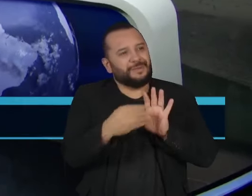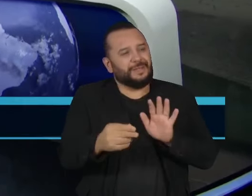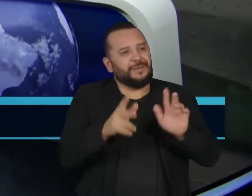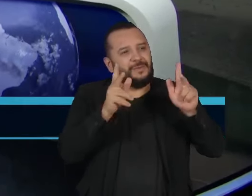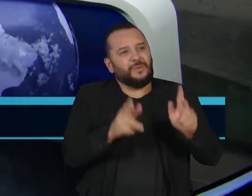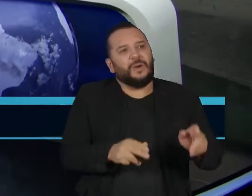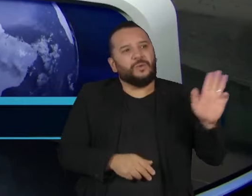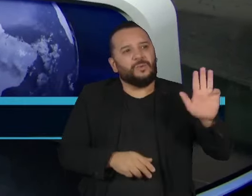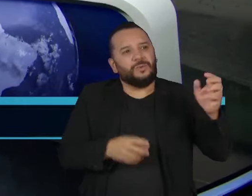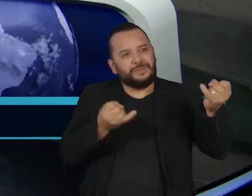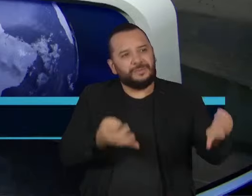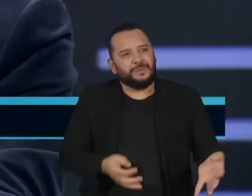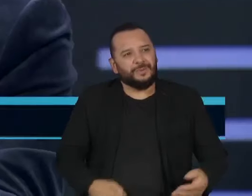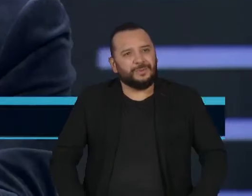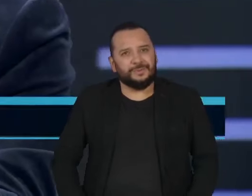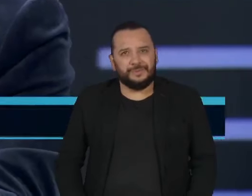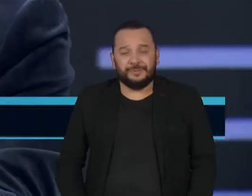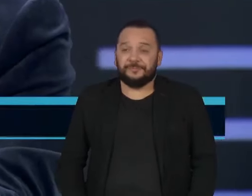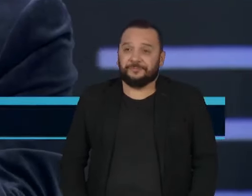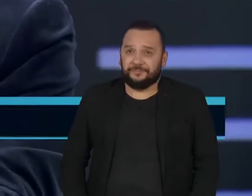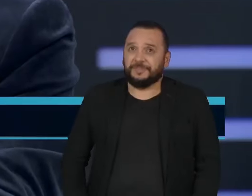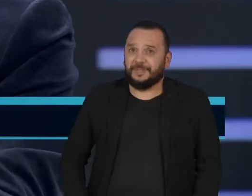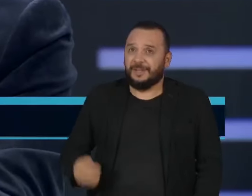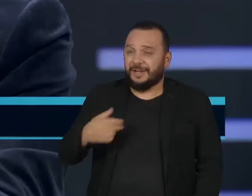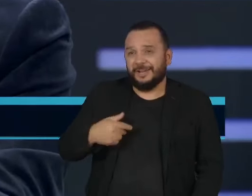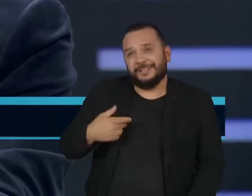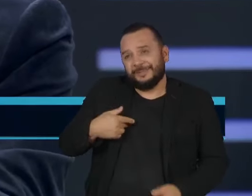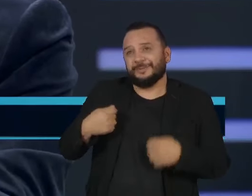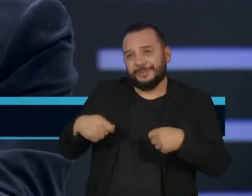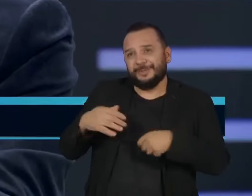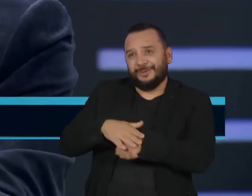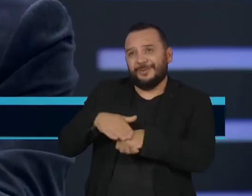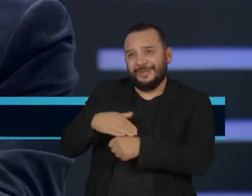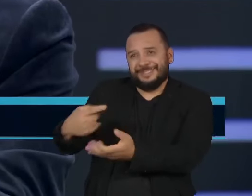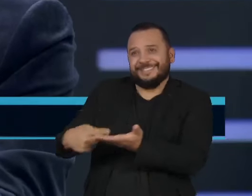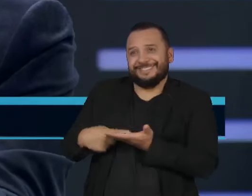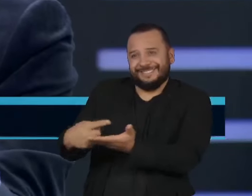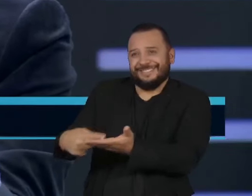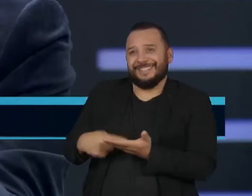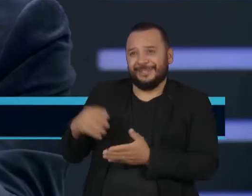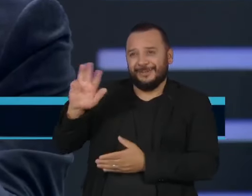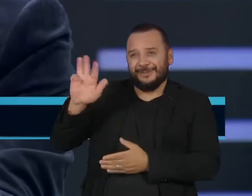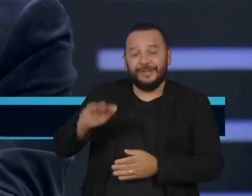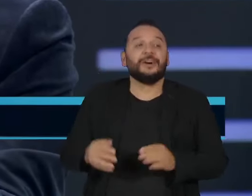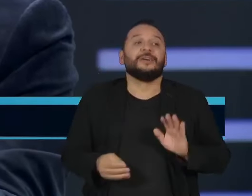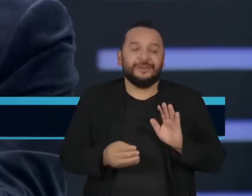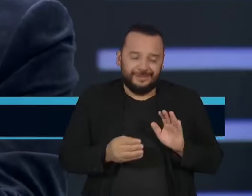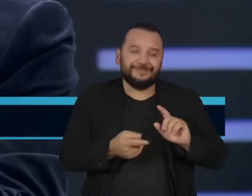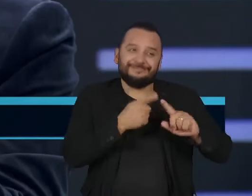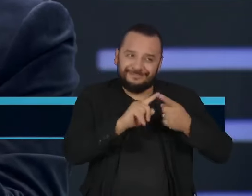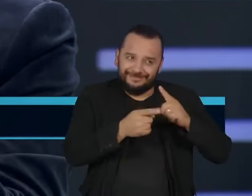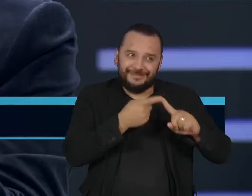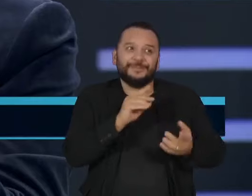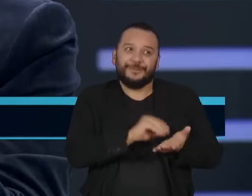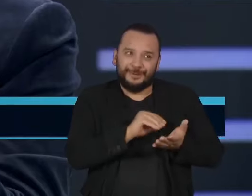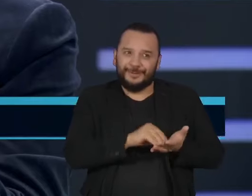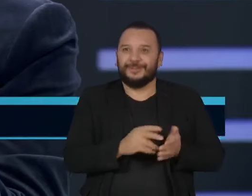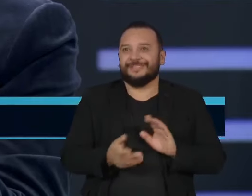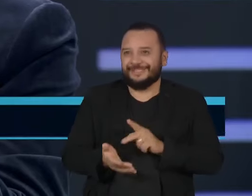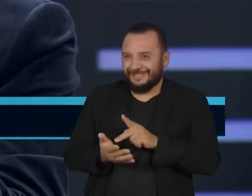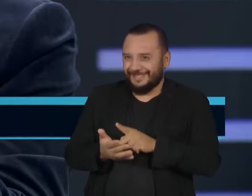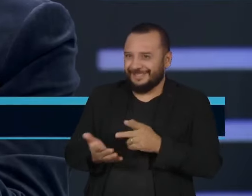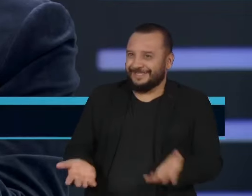pelo presidente Lula? Bem, eu acho que faltou ele combinar com o presidente Lula. Faltou alinhar o discurso. Alinhar o discurso. Isso acontece muito, né? Você